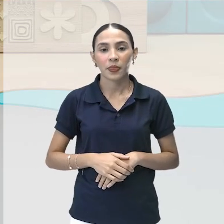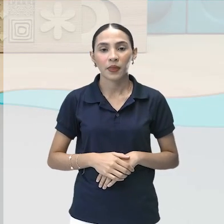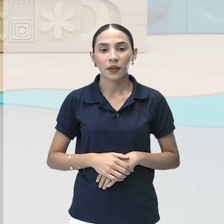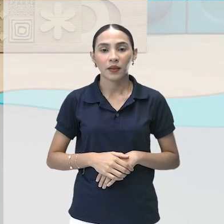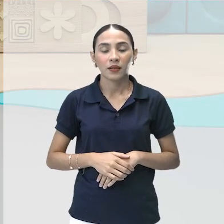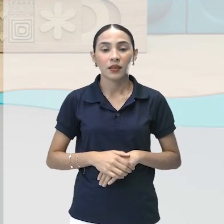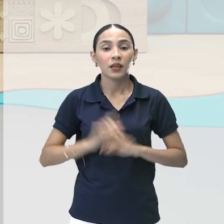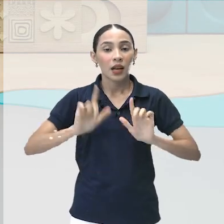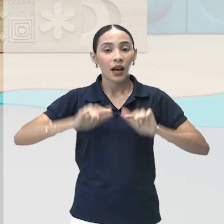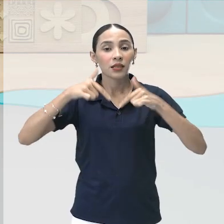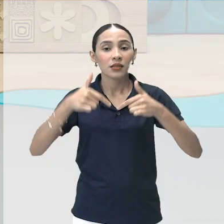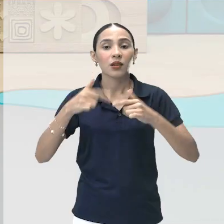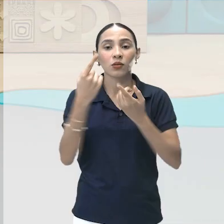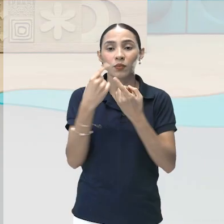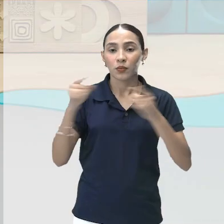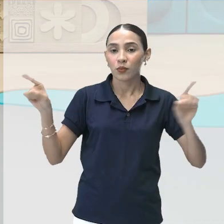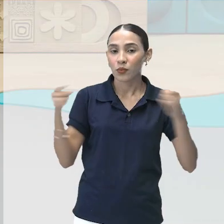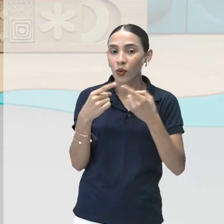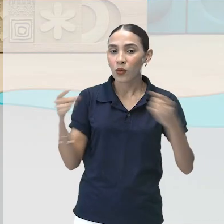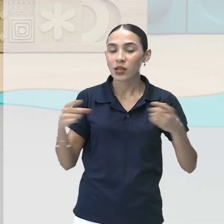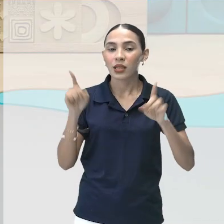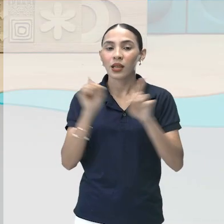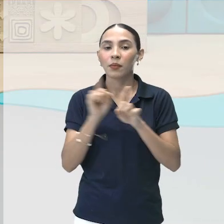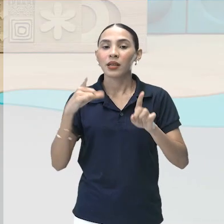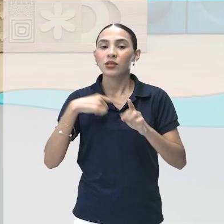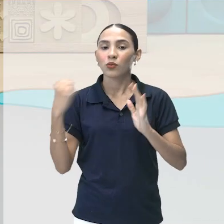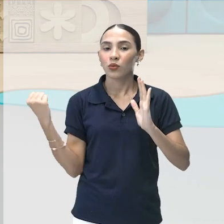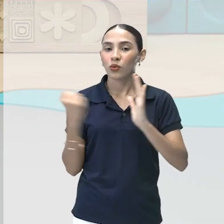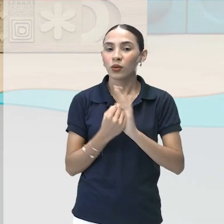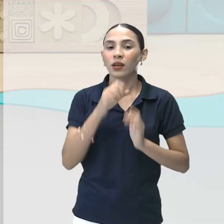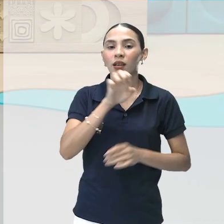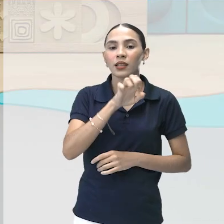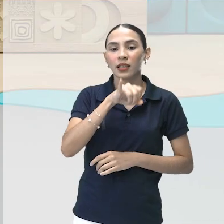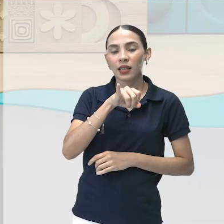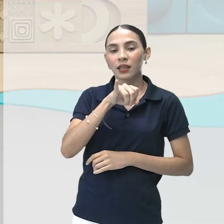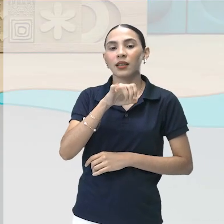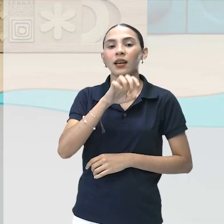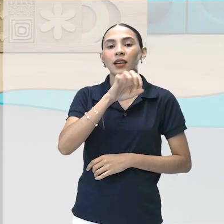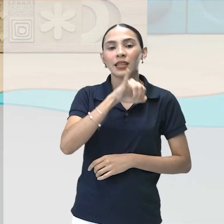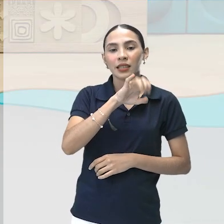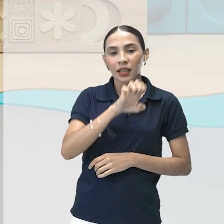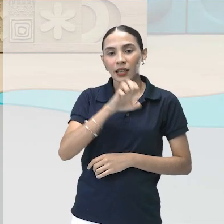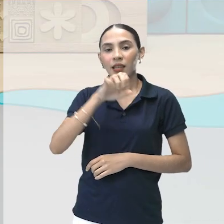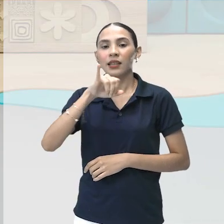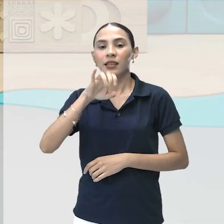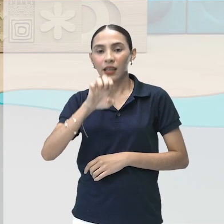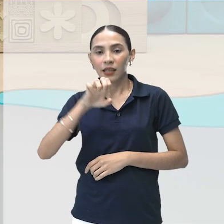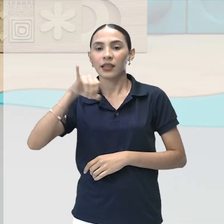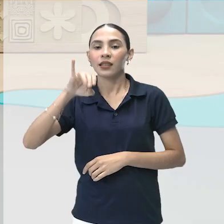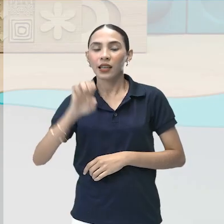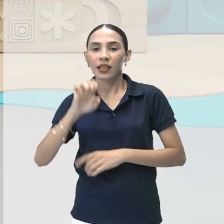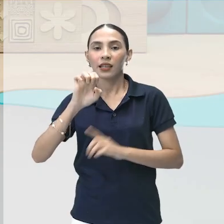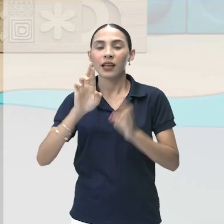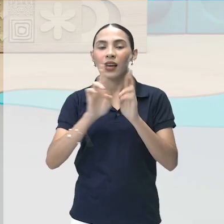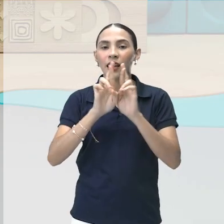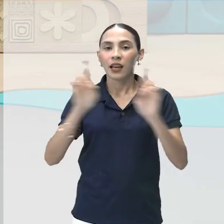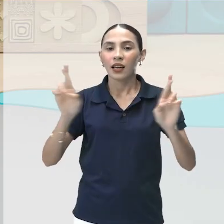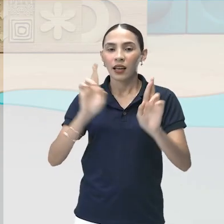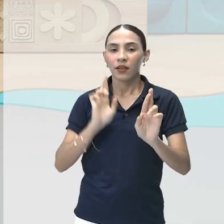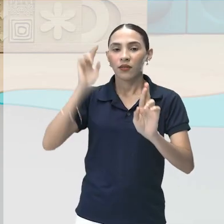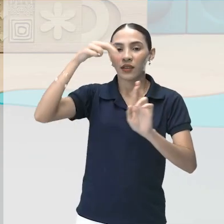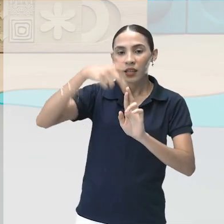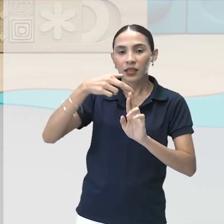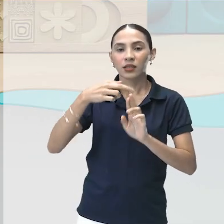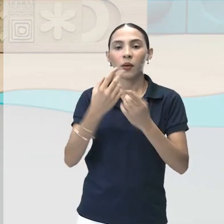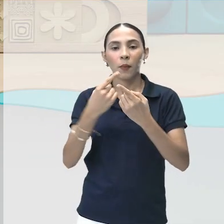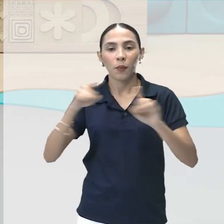Então, esse movimento musical, ele foi chamado de Iê, Iê, Iê, uma referência ao refrão da música She's